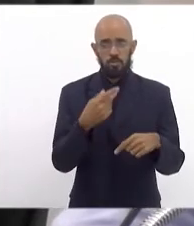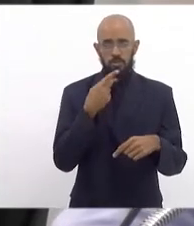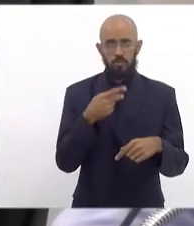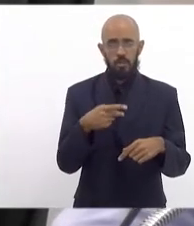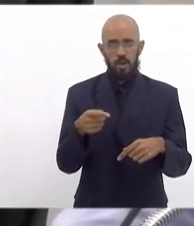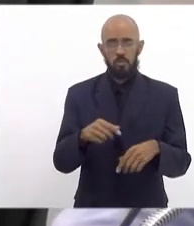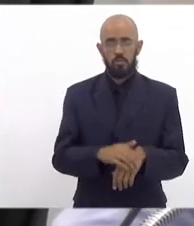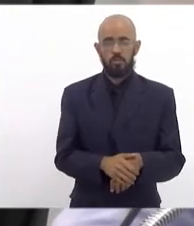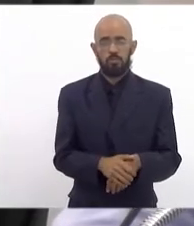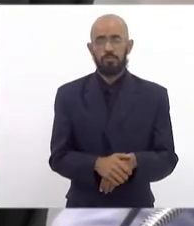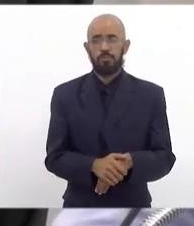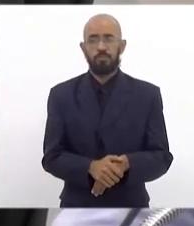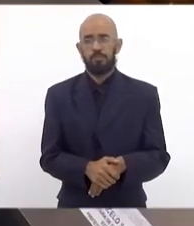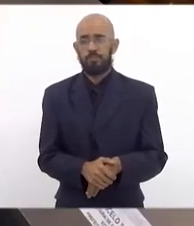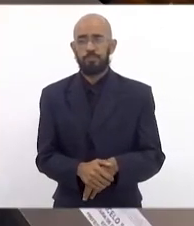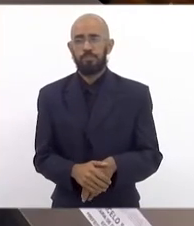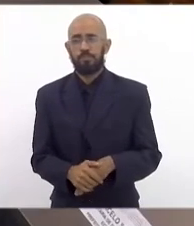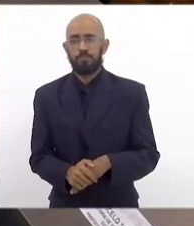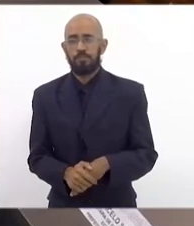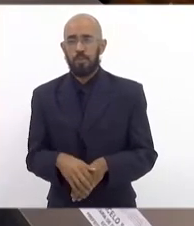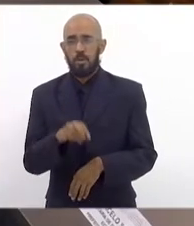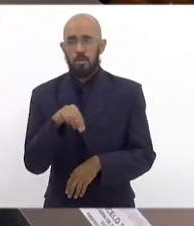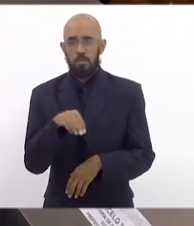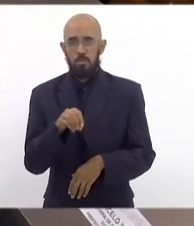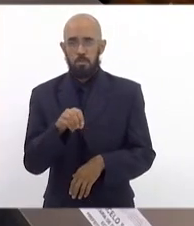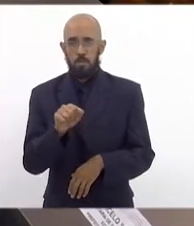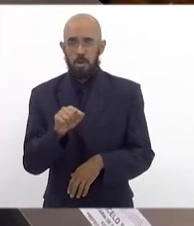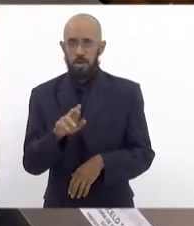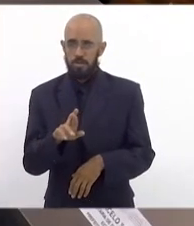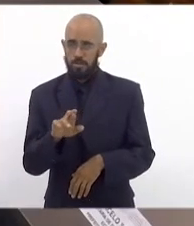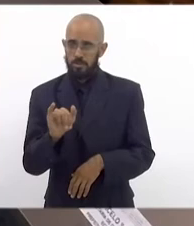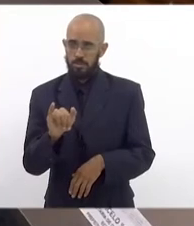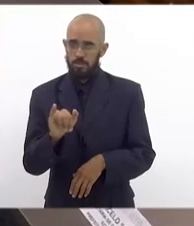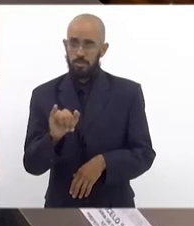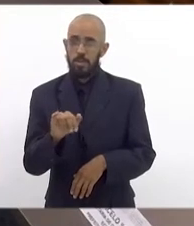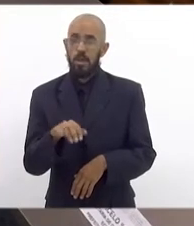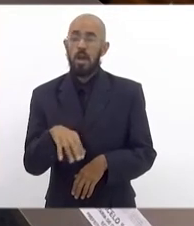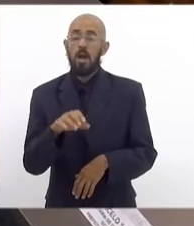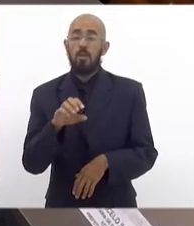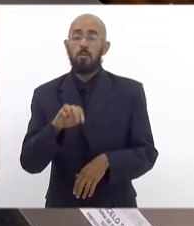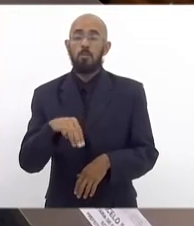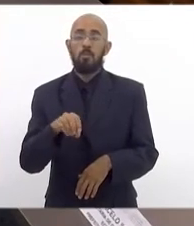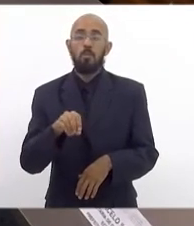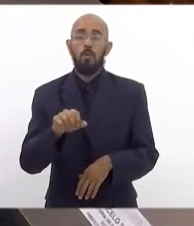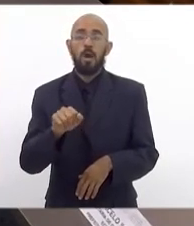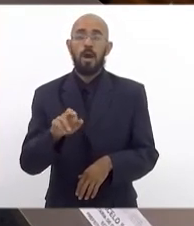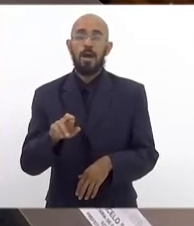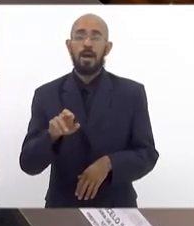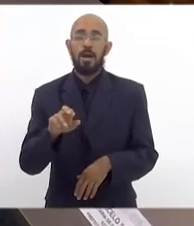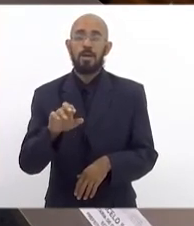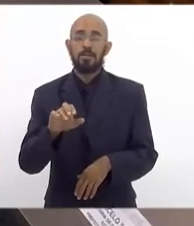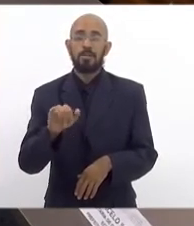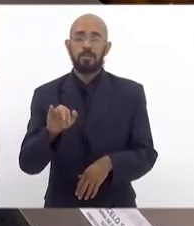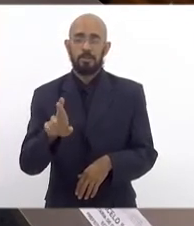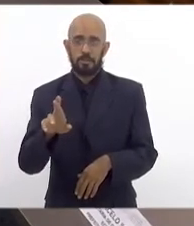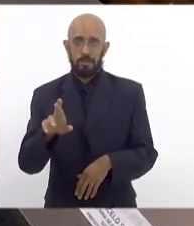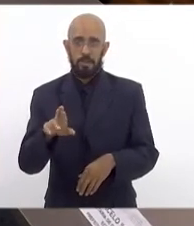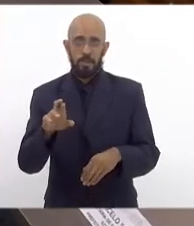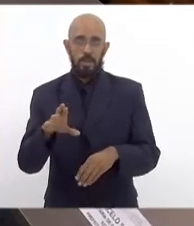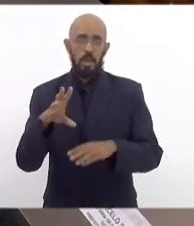Moacir por favor e sem fazer análise histórica dos últimos 50 anos que ele já fez